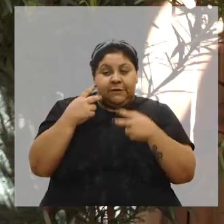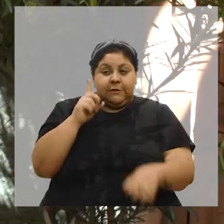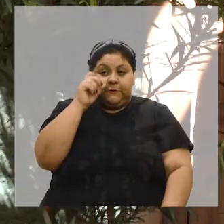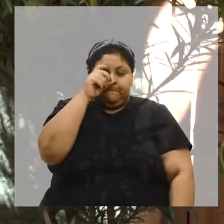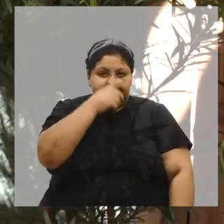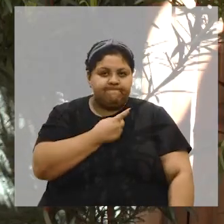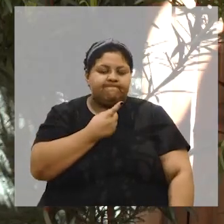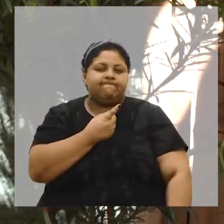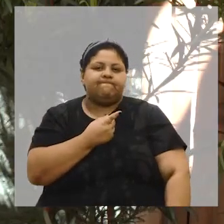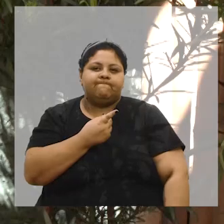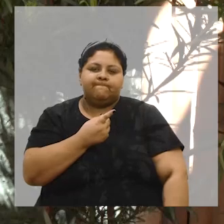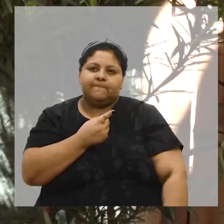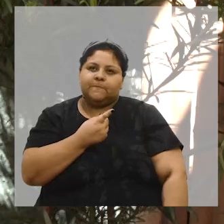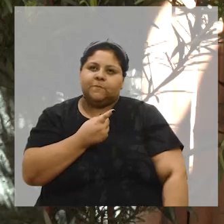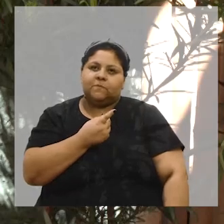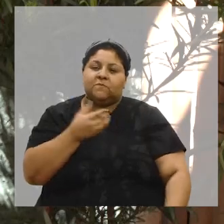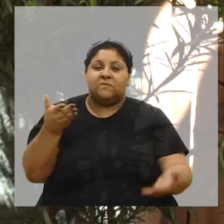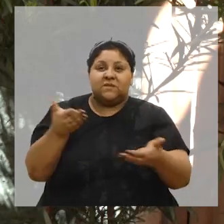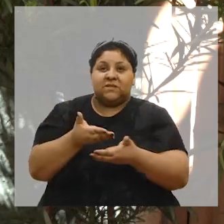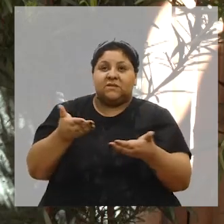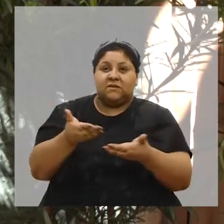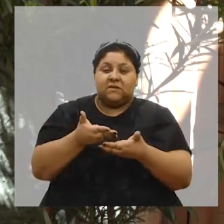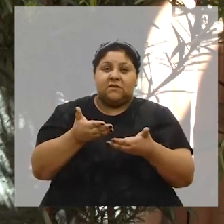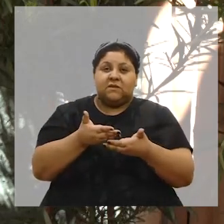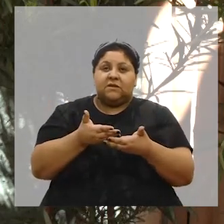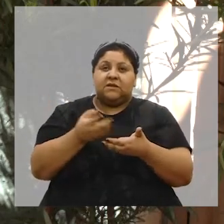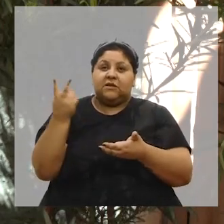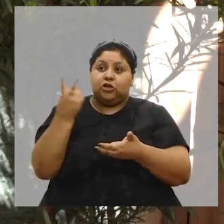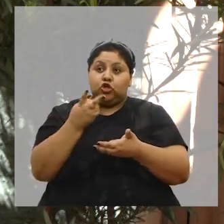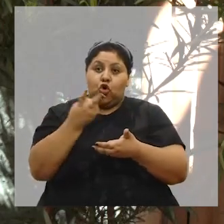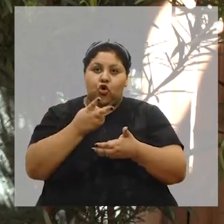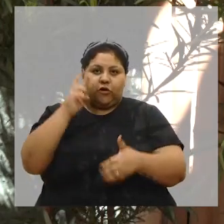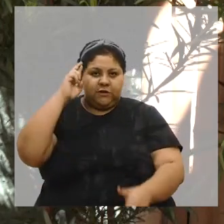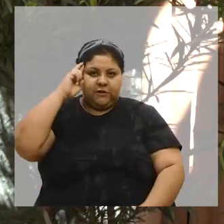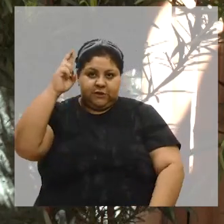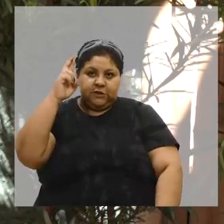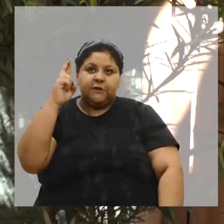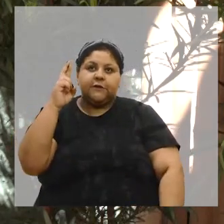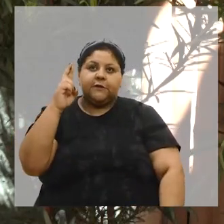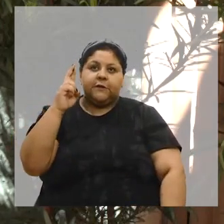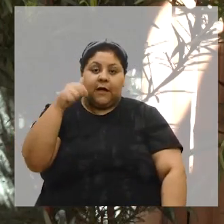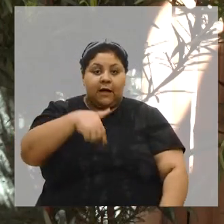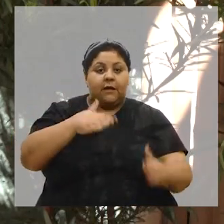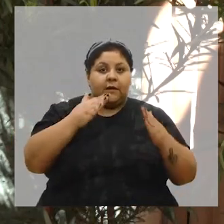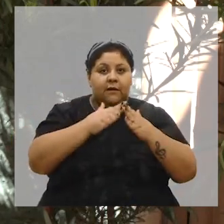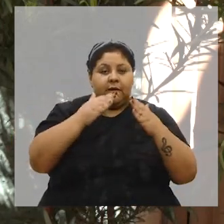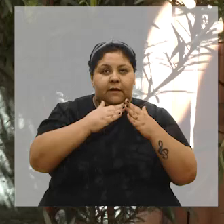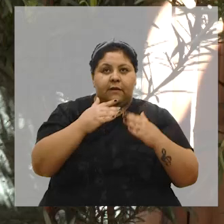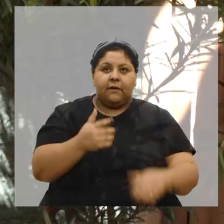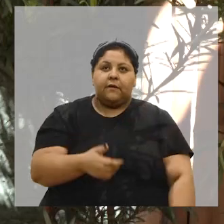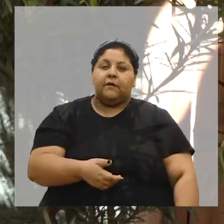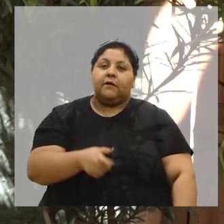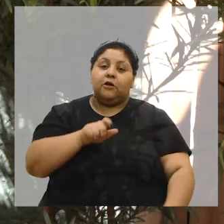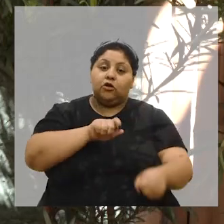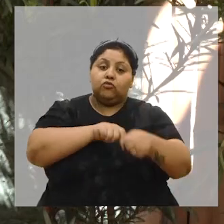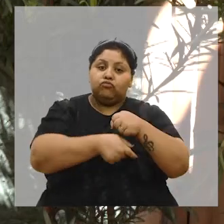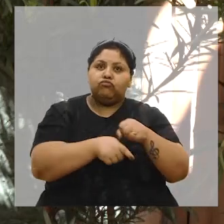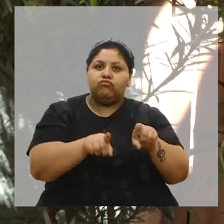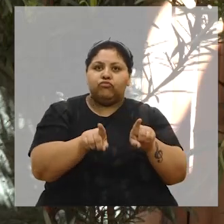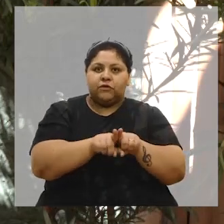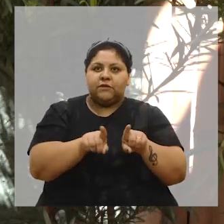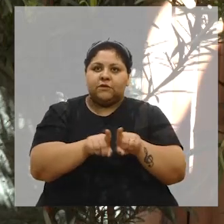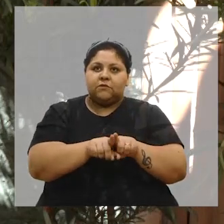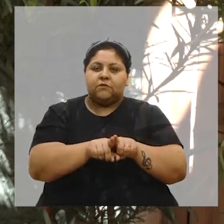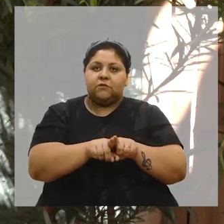gente nota uma dificuldade disso, agora a gente até está com 2 chefes na casa, né? E a gente está